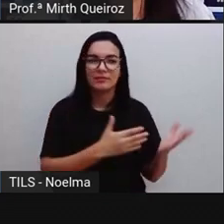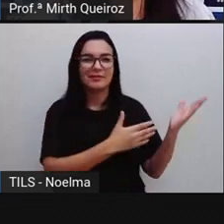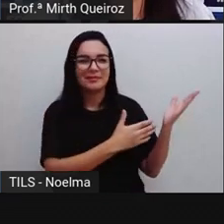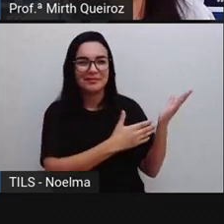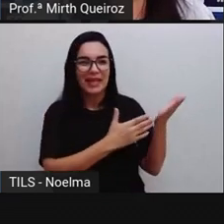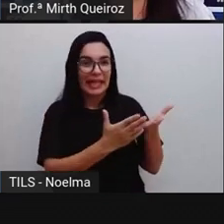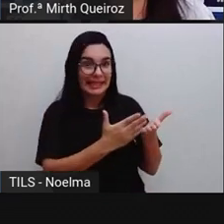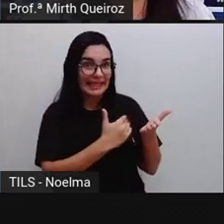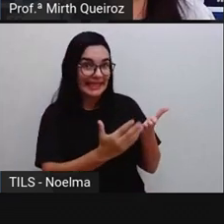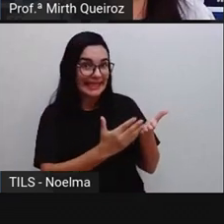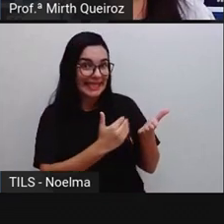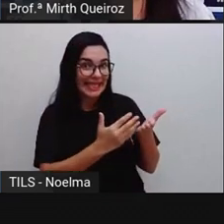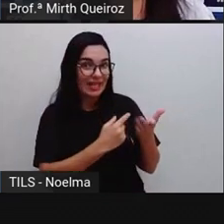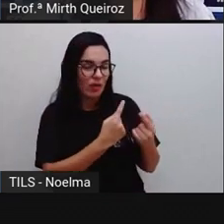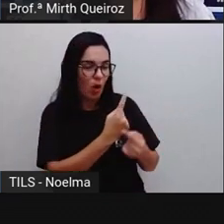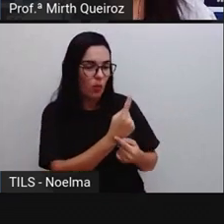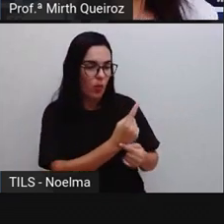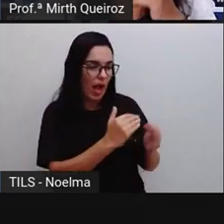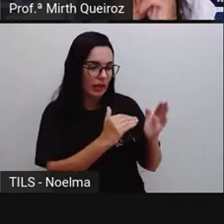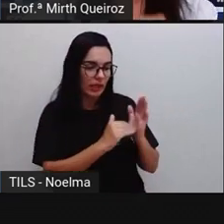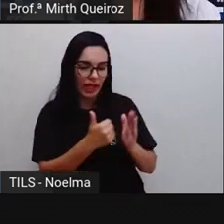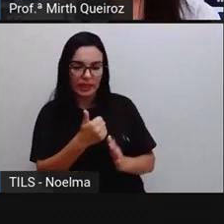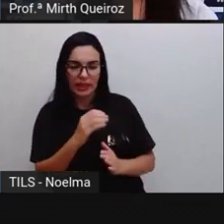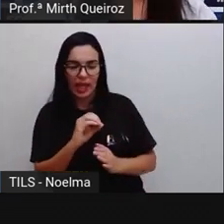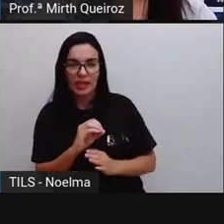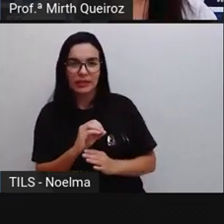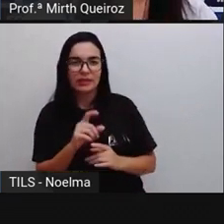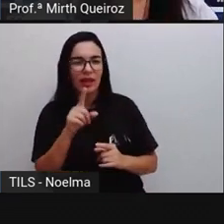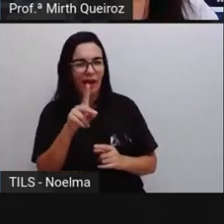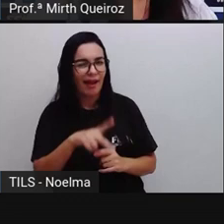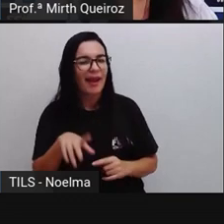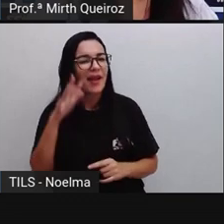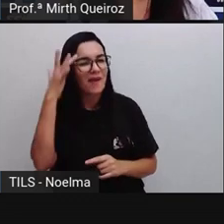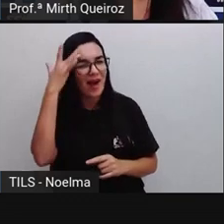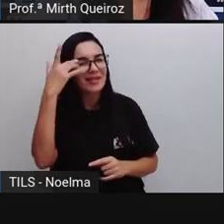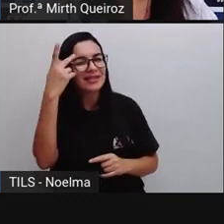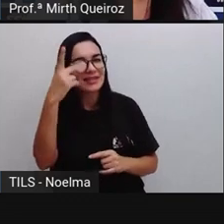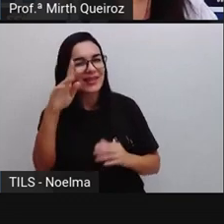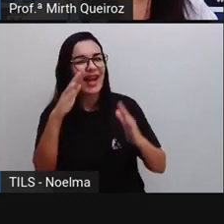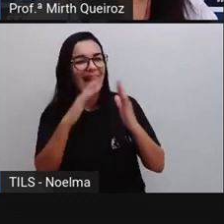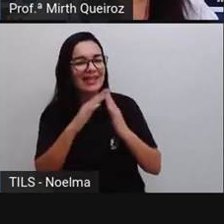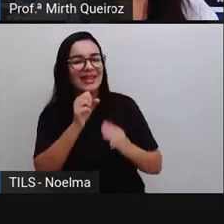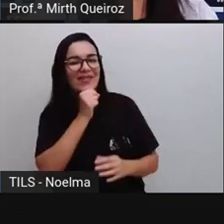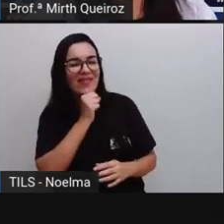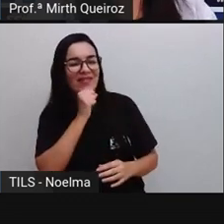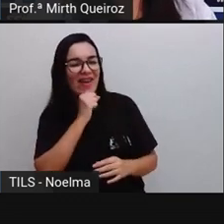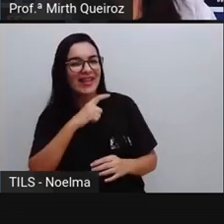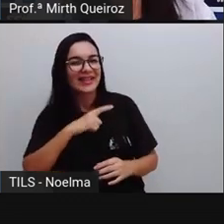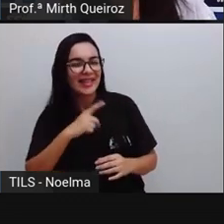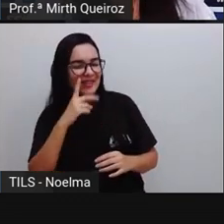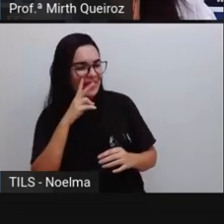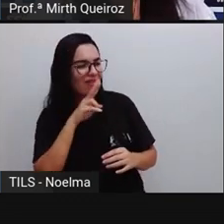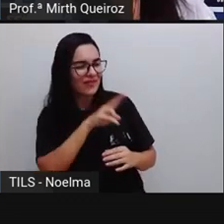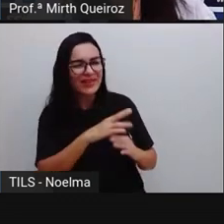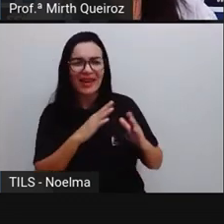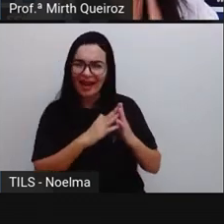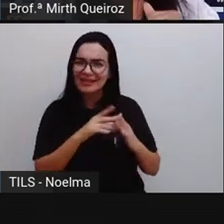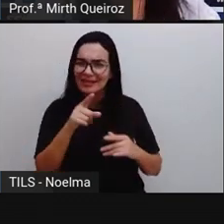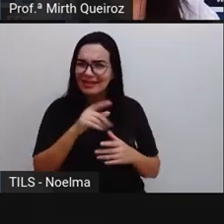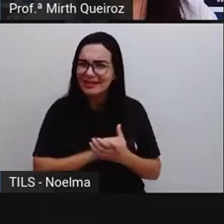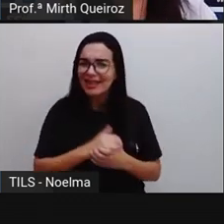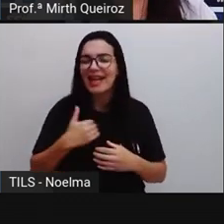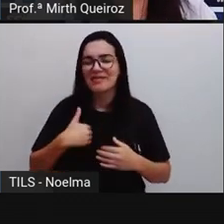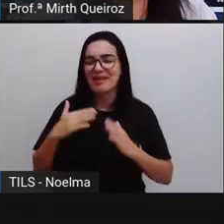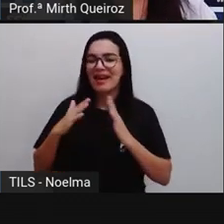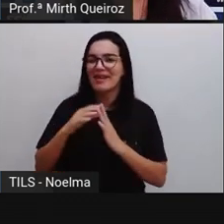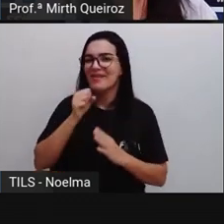enciclopédias, né? Que é enumerado de 1 a 10. E aí, na casa dos seus avós, vocês já viram esse tipo de livro? Na casa da minha